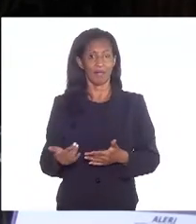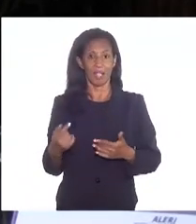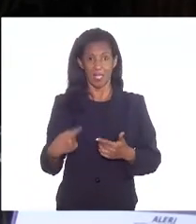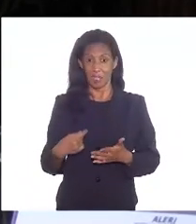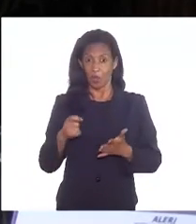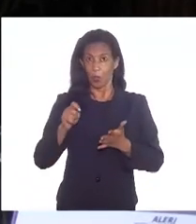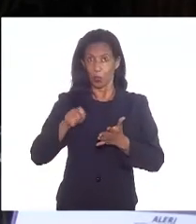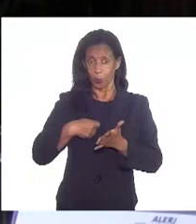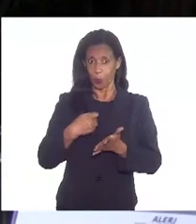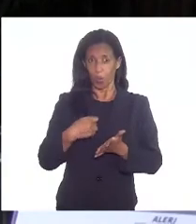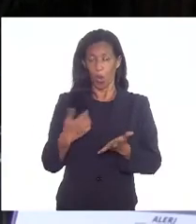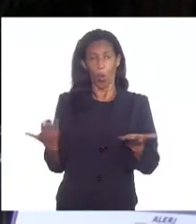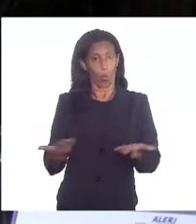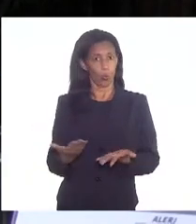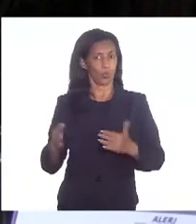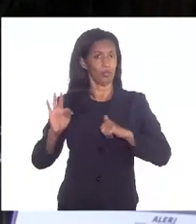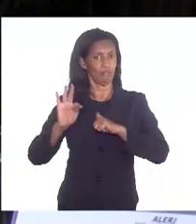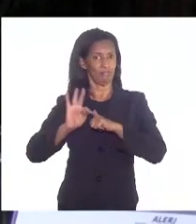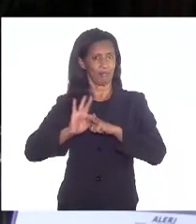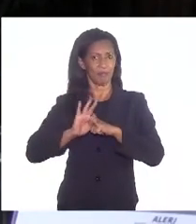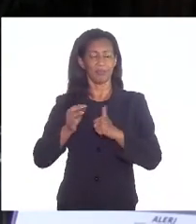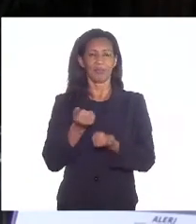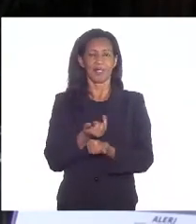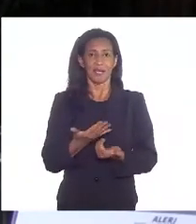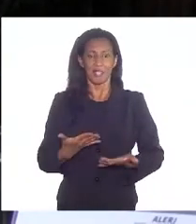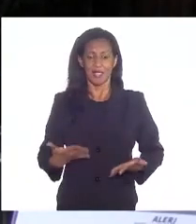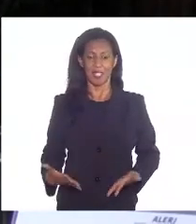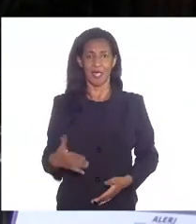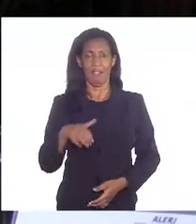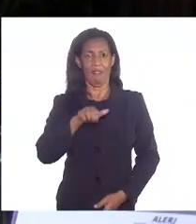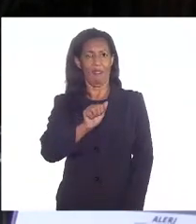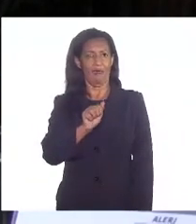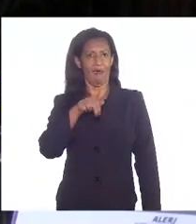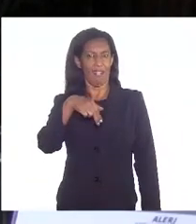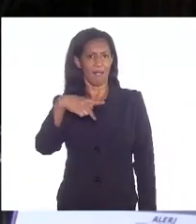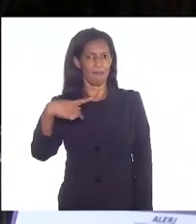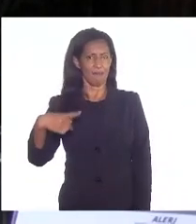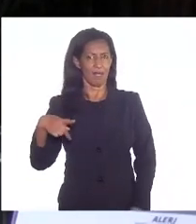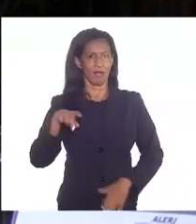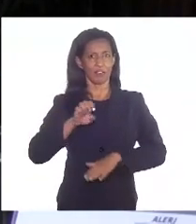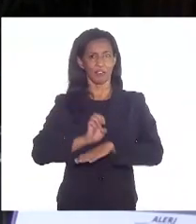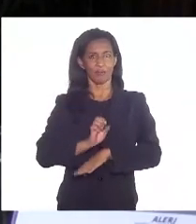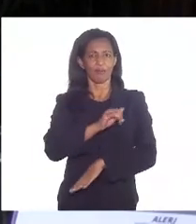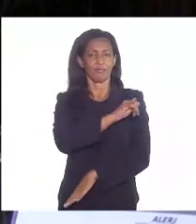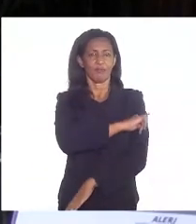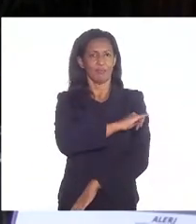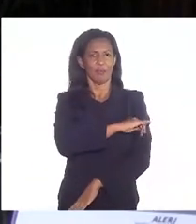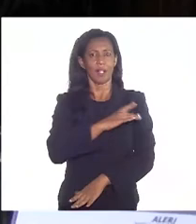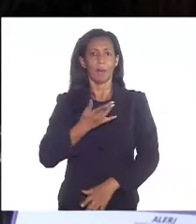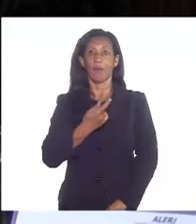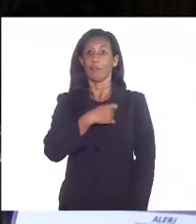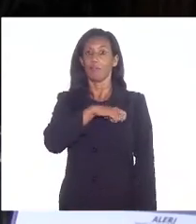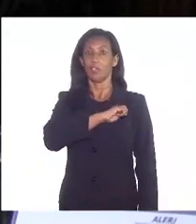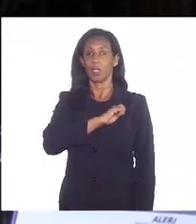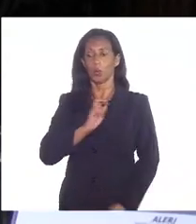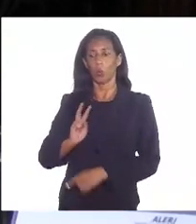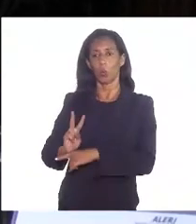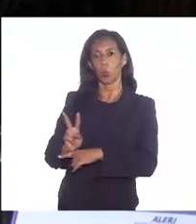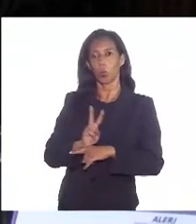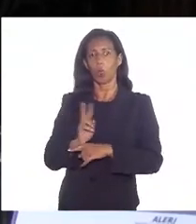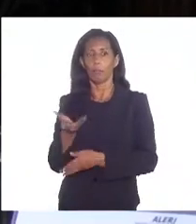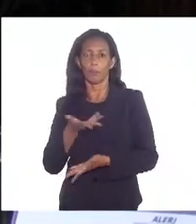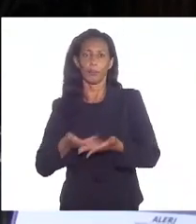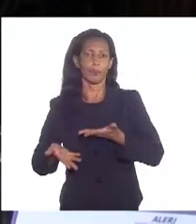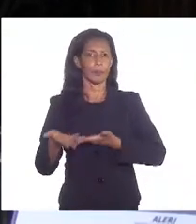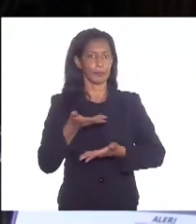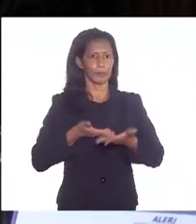de cooperação técnica que celebra a ANP, o Estado do Rio de Janeiro, para fins de fiscalização da participação